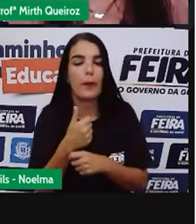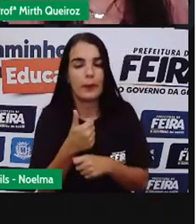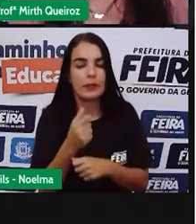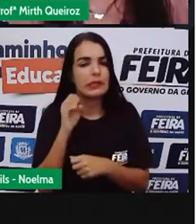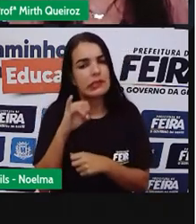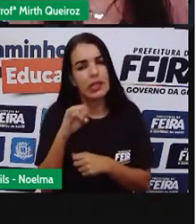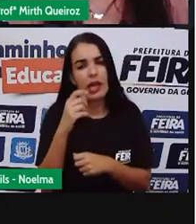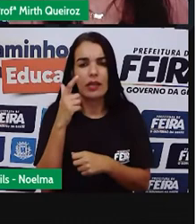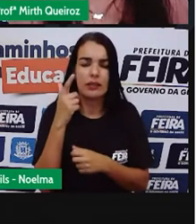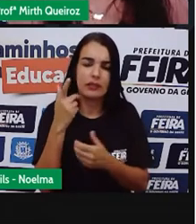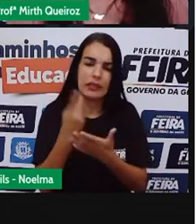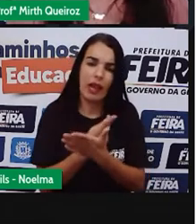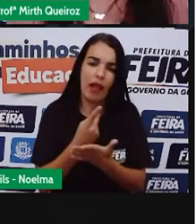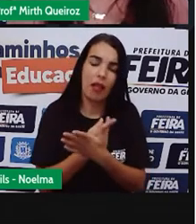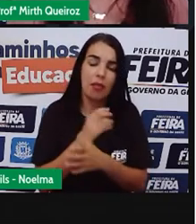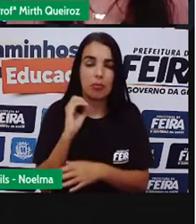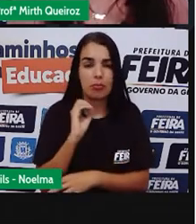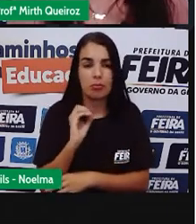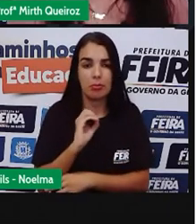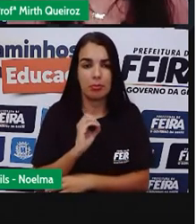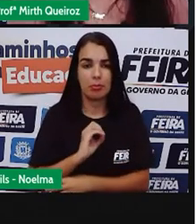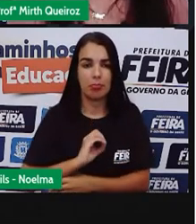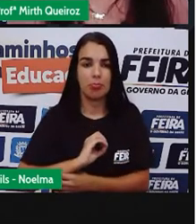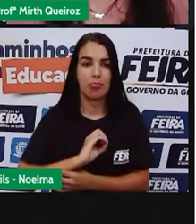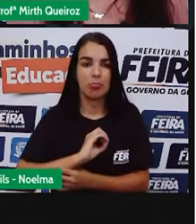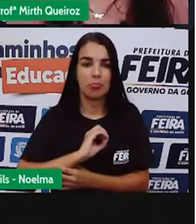não acertou, coloca o numeral 0.